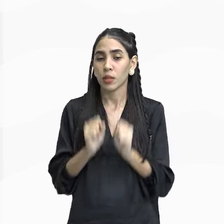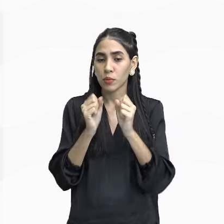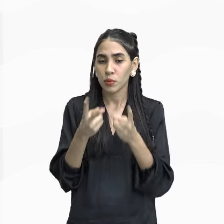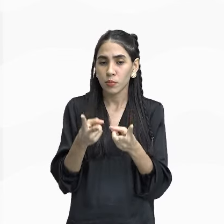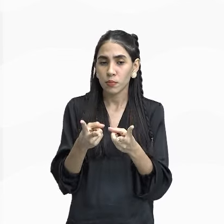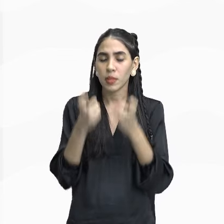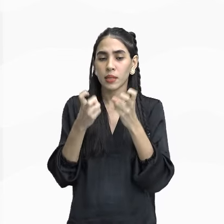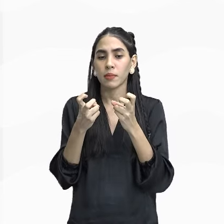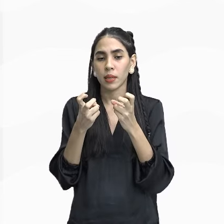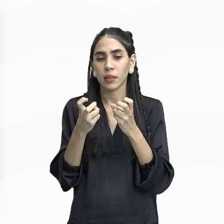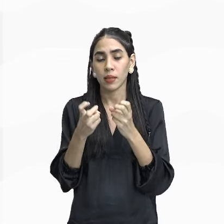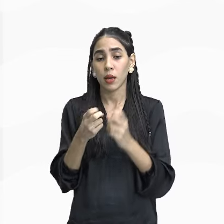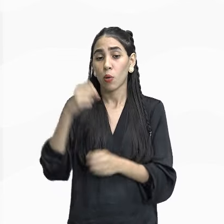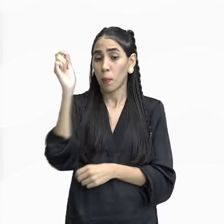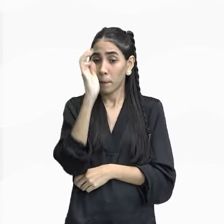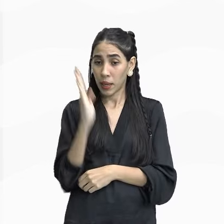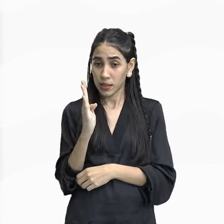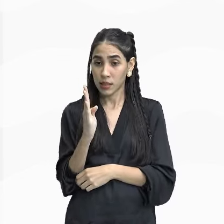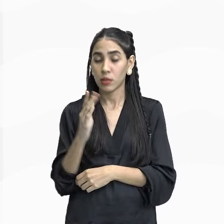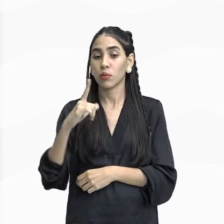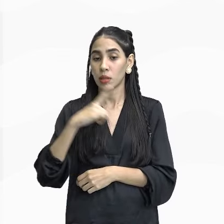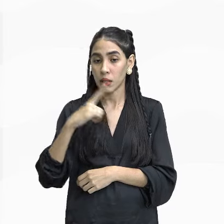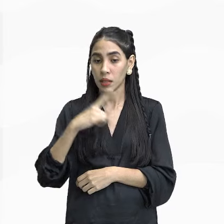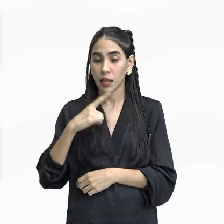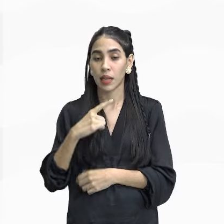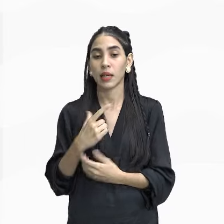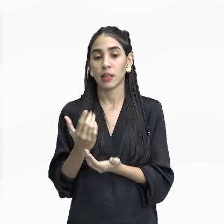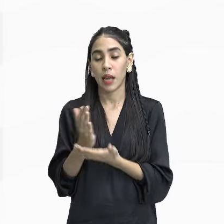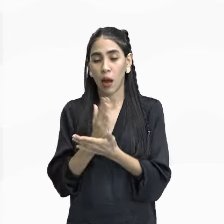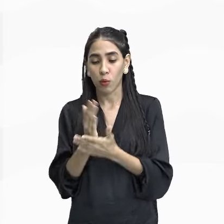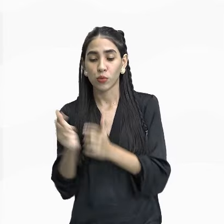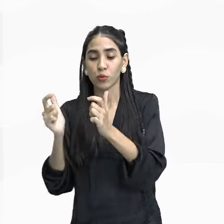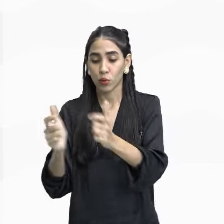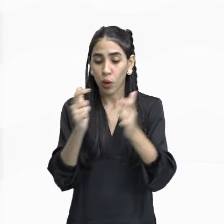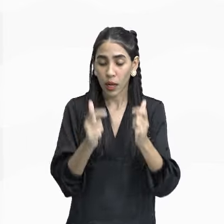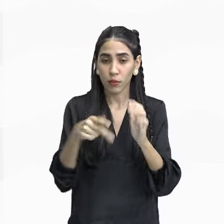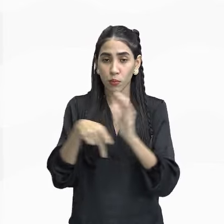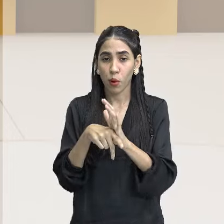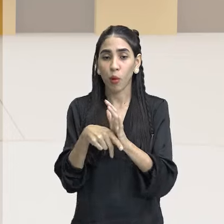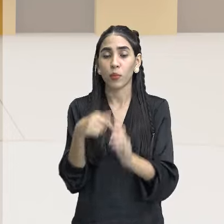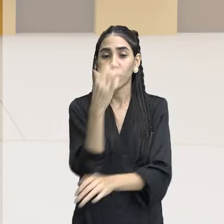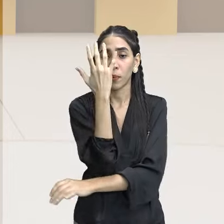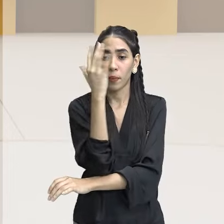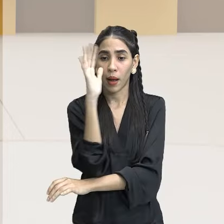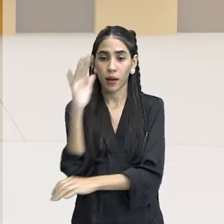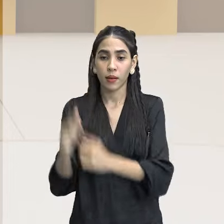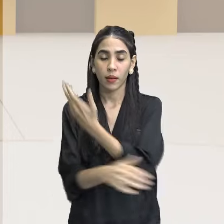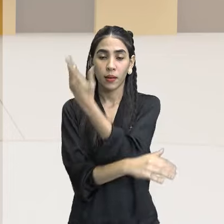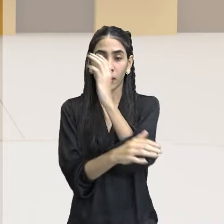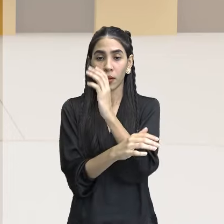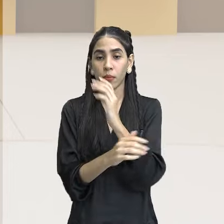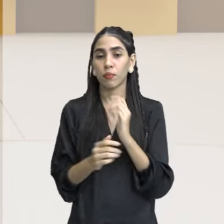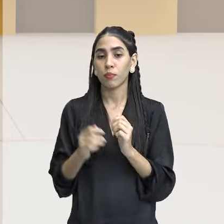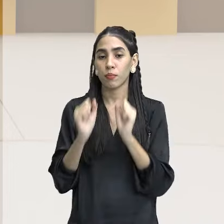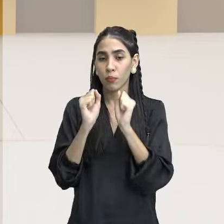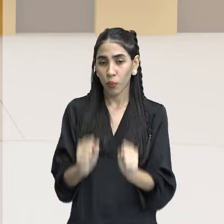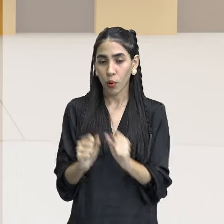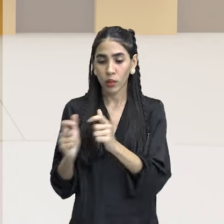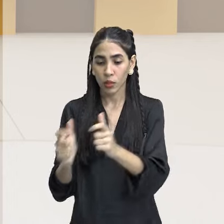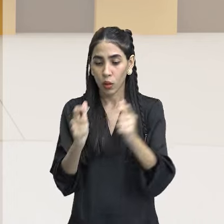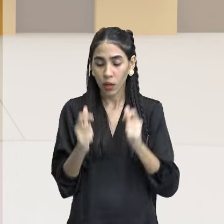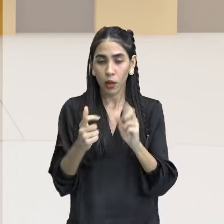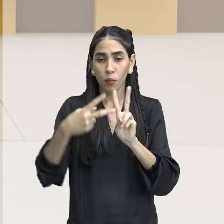ele mantém algumas reservas florestais onde podem estar localizados alguns